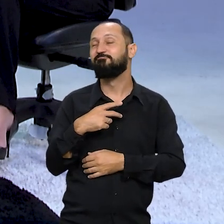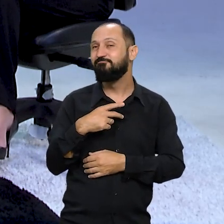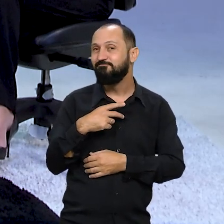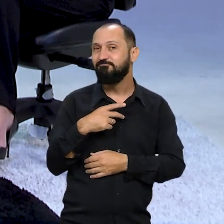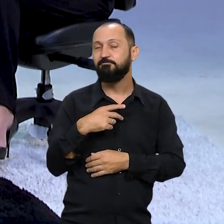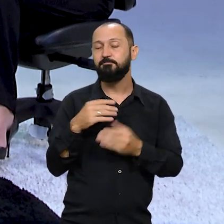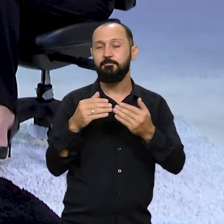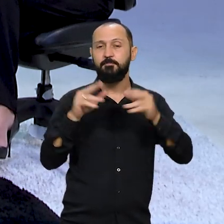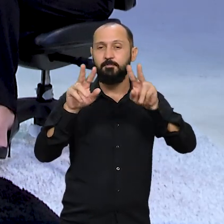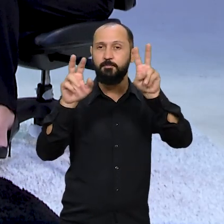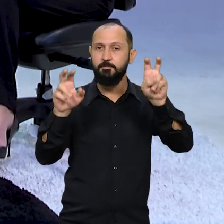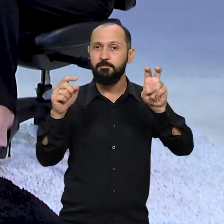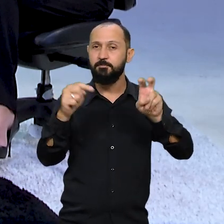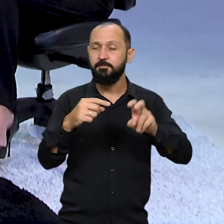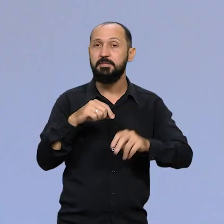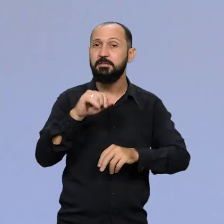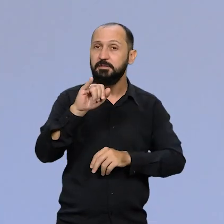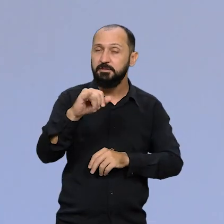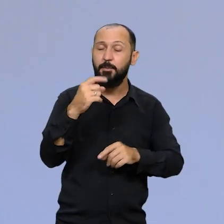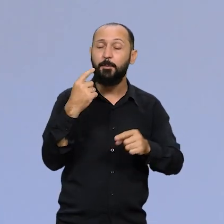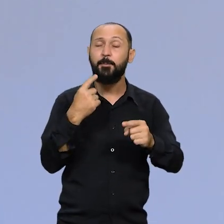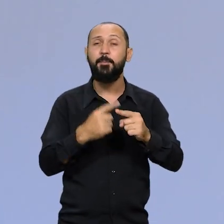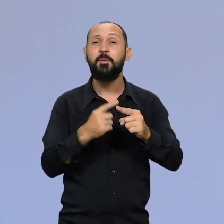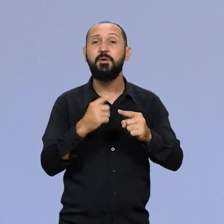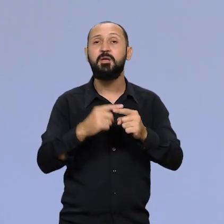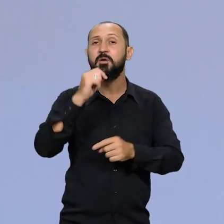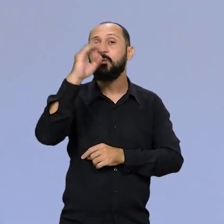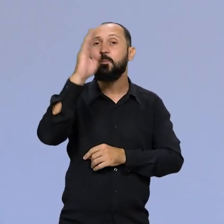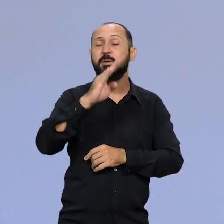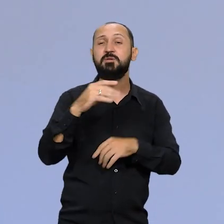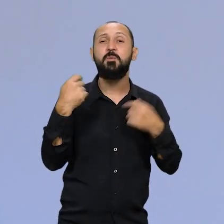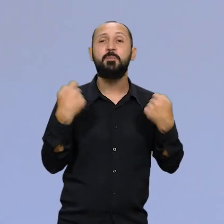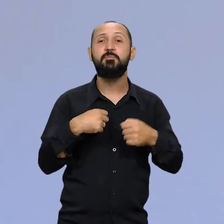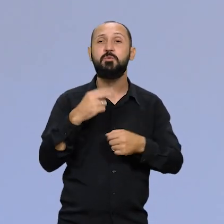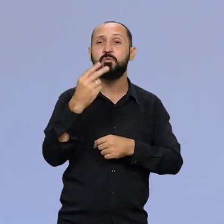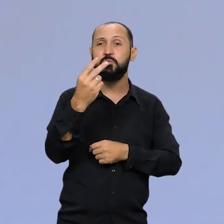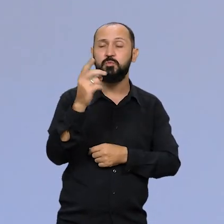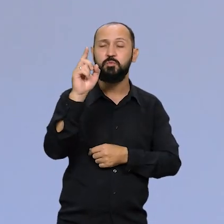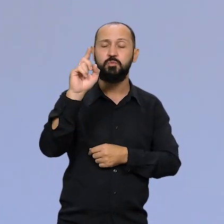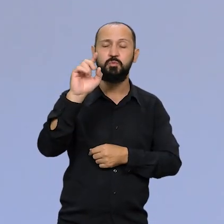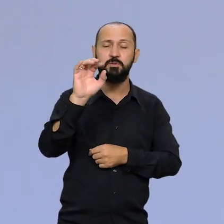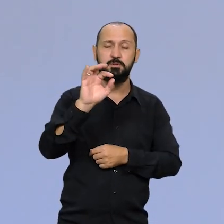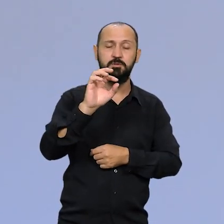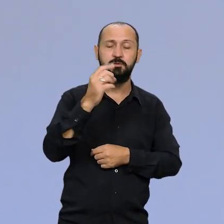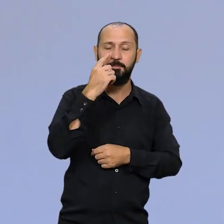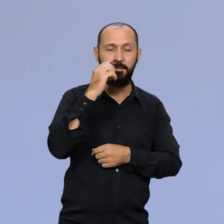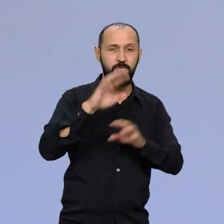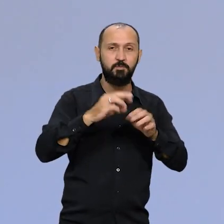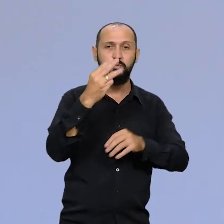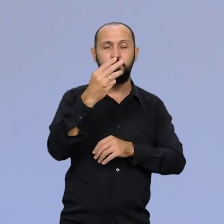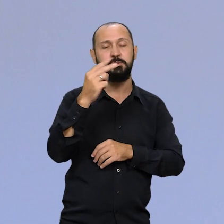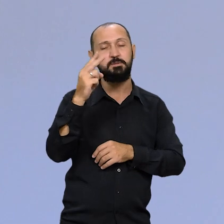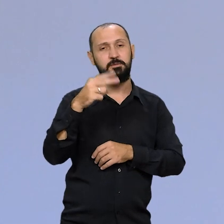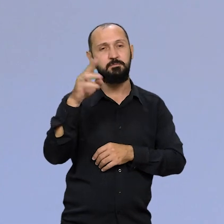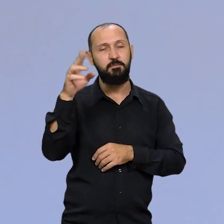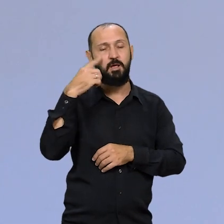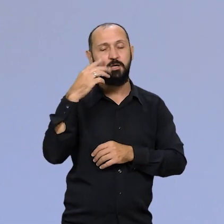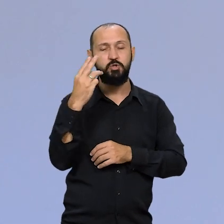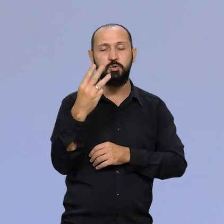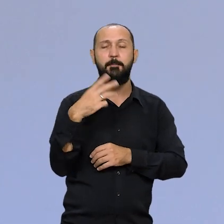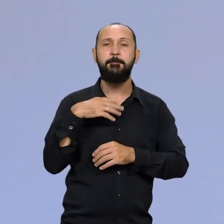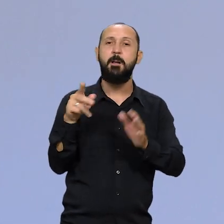de cerca de 500 processos e cerca de 400 processos nós ainda nem sabemos o tamanho que essas áreas terão. Por isso que fala-se